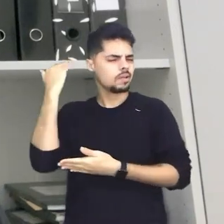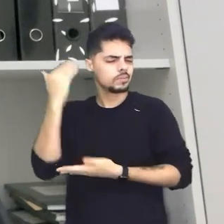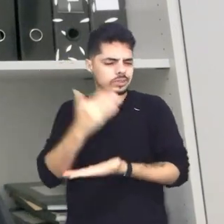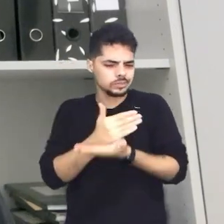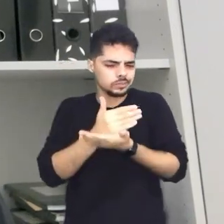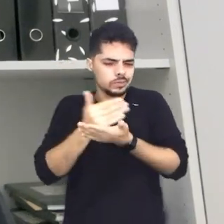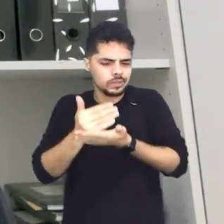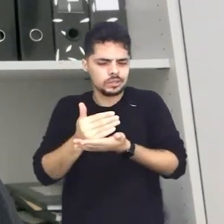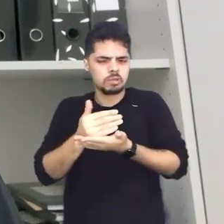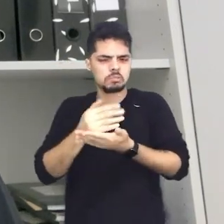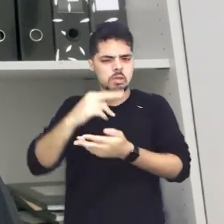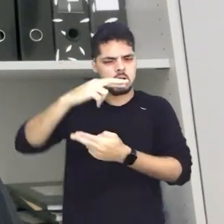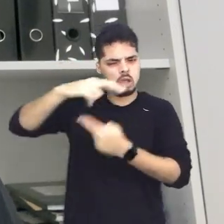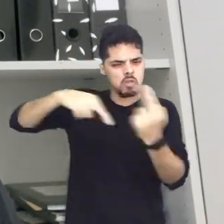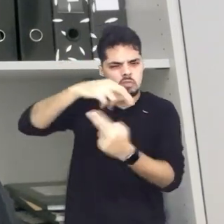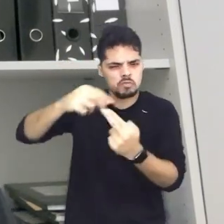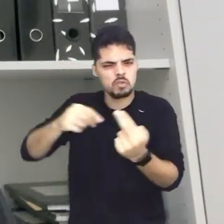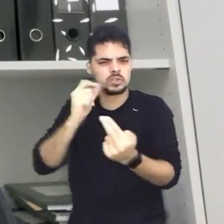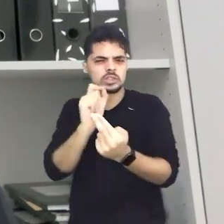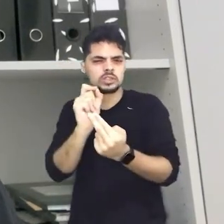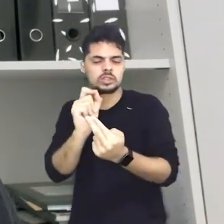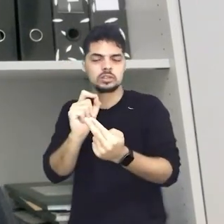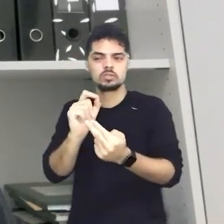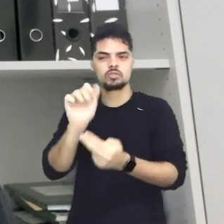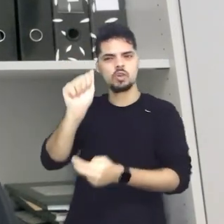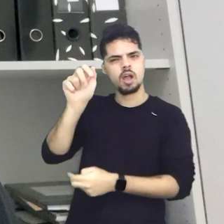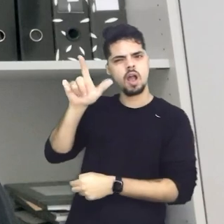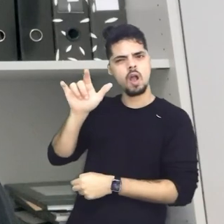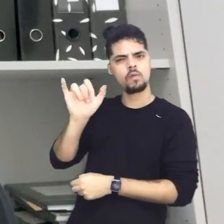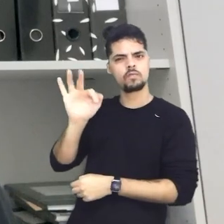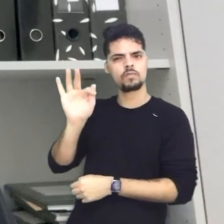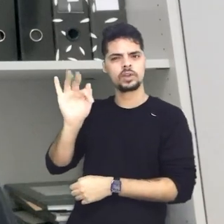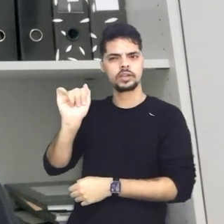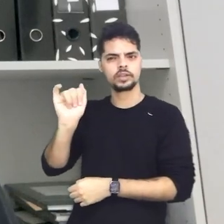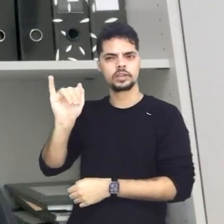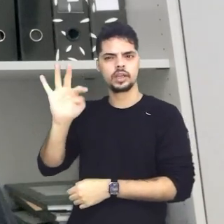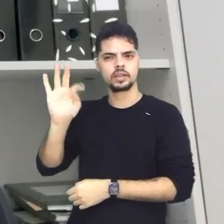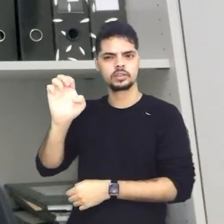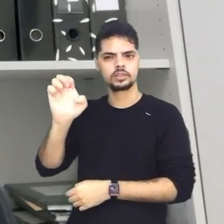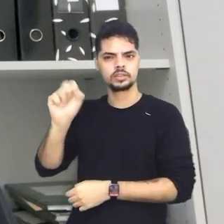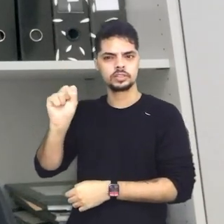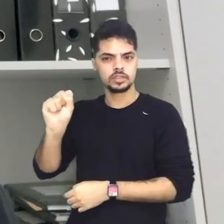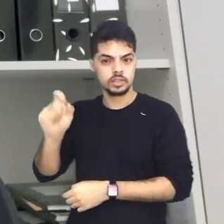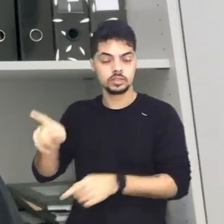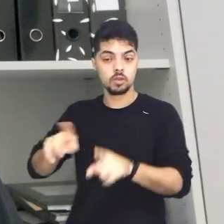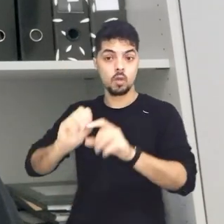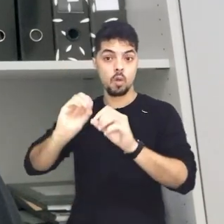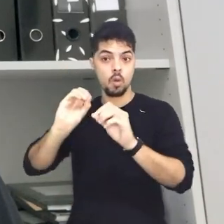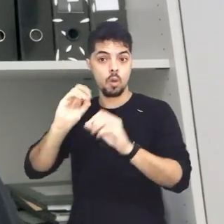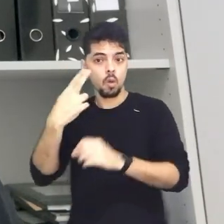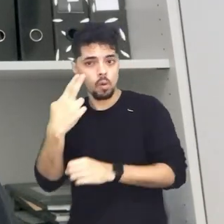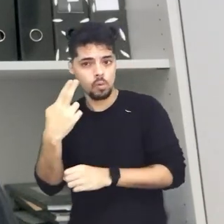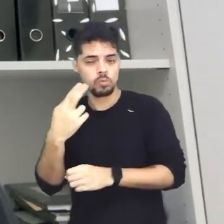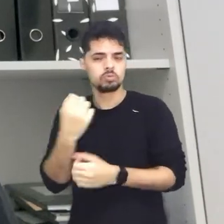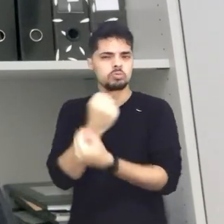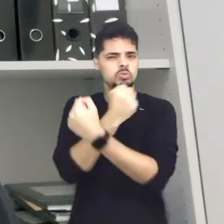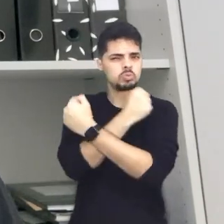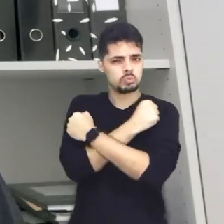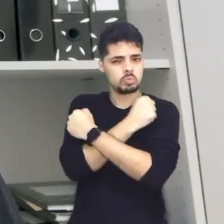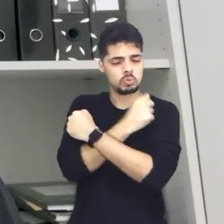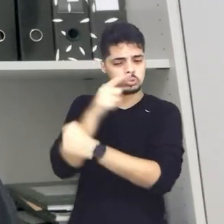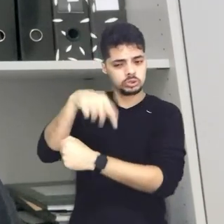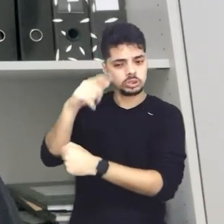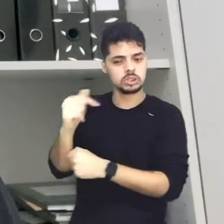Domingues, desde a Conjuração Baiana, ou também conhecida como Revolta dos Alfaiates ou Revolta dos Búzios,